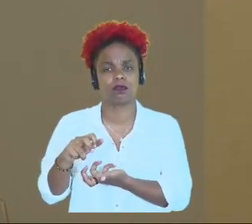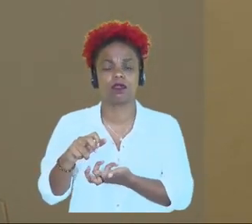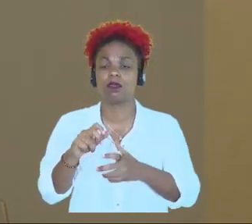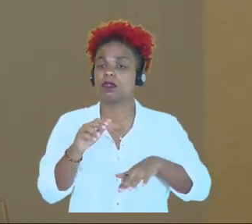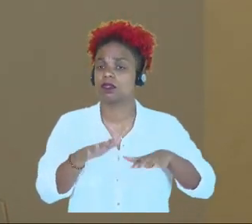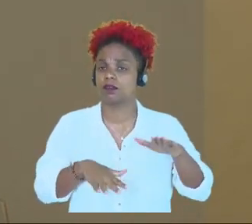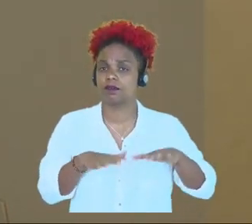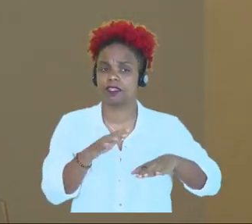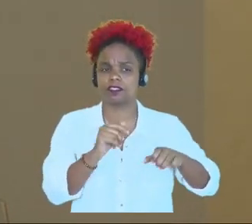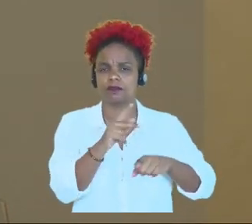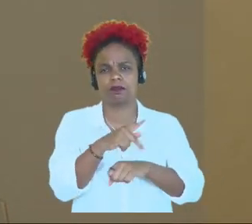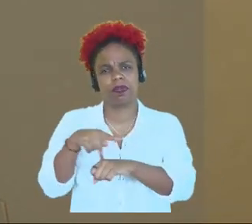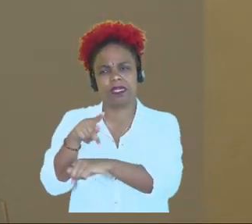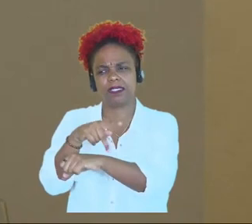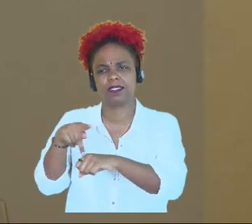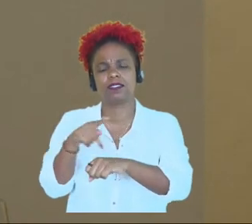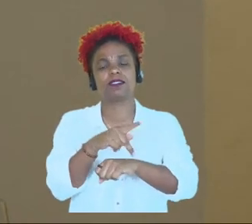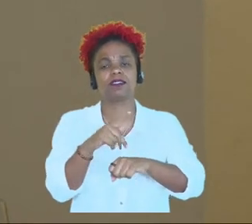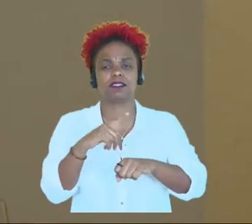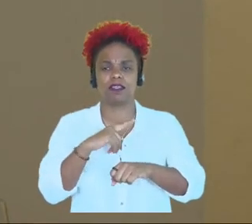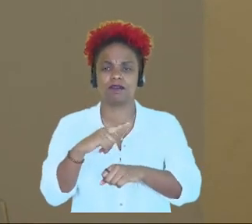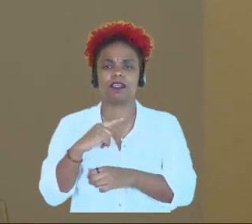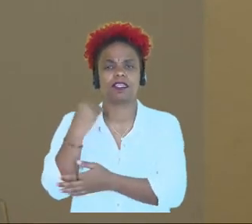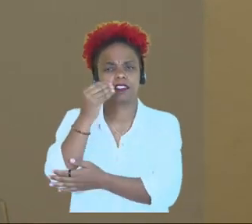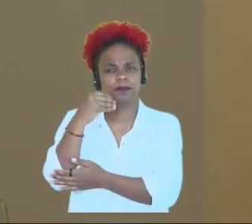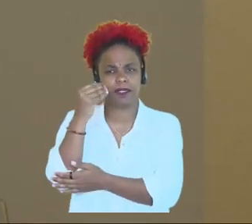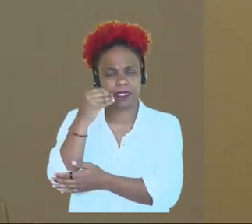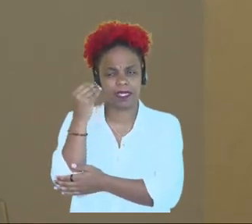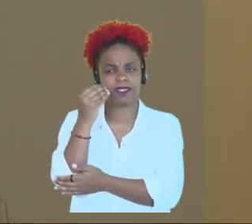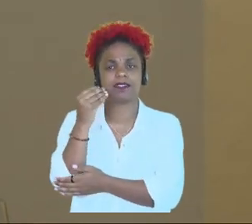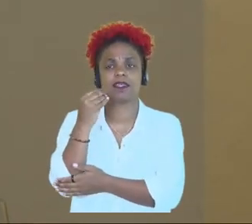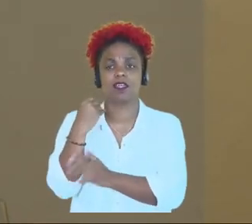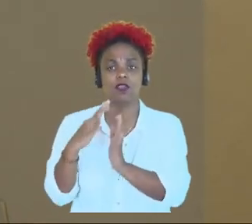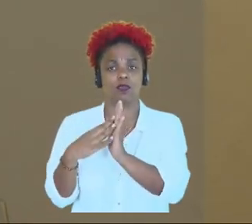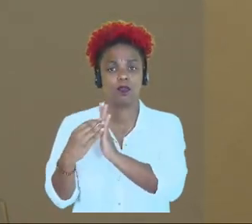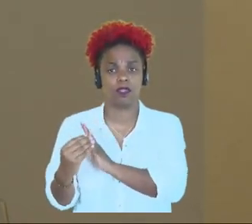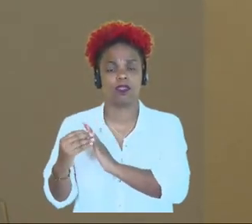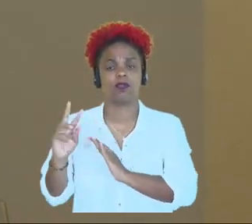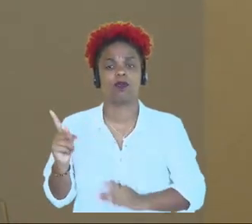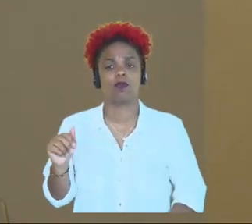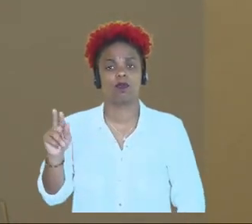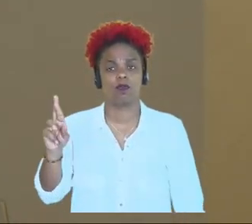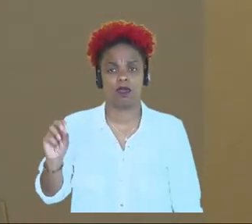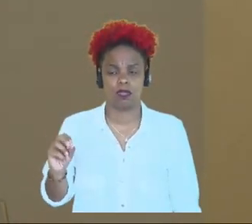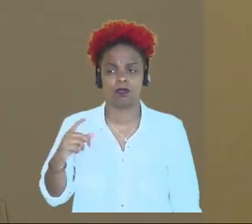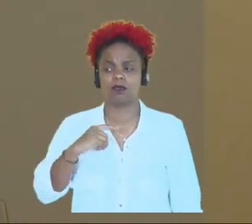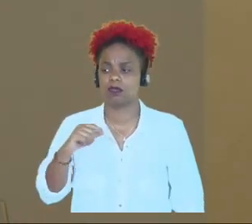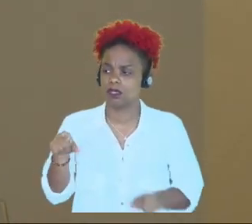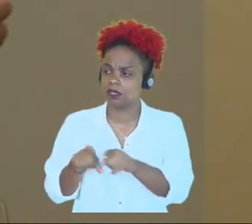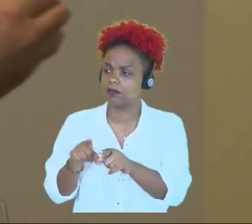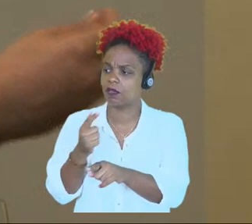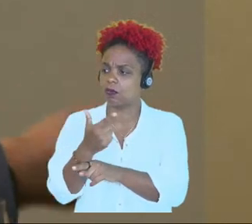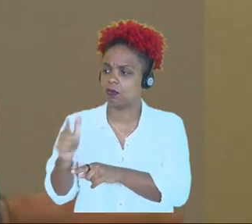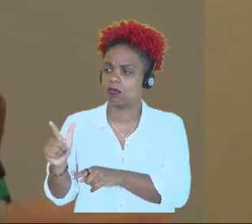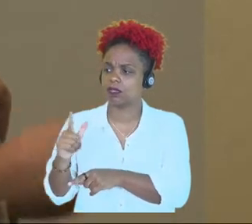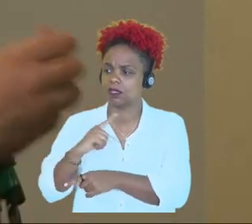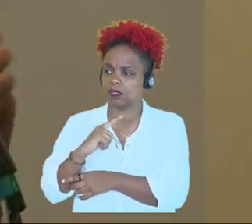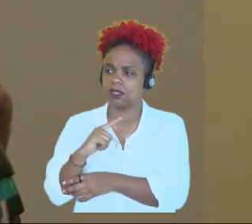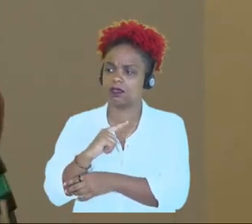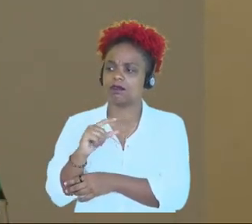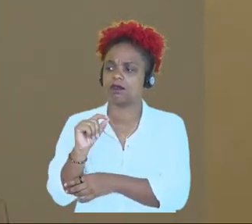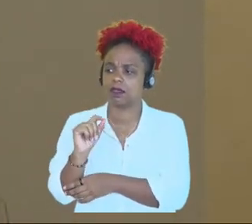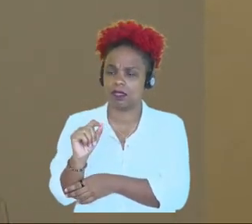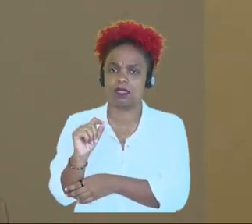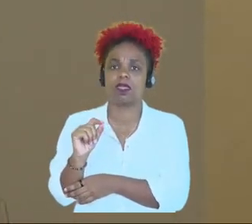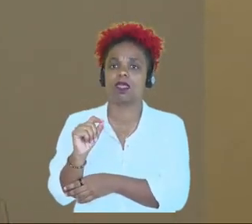talvez marcado pela experiência húngara, pela experiência indiana, pela experiência do presidente Donald Trump nos